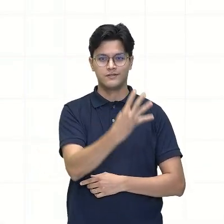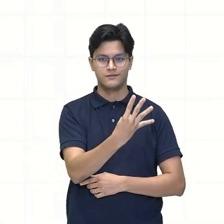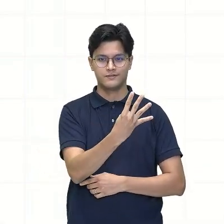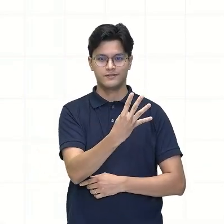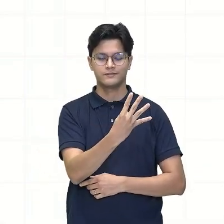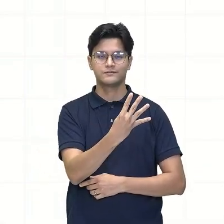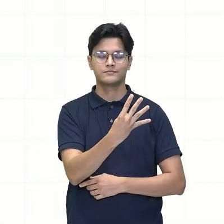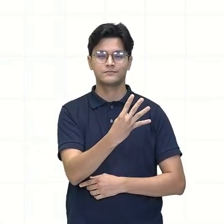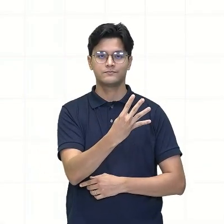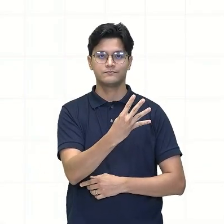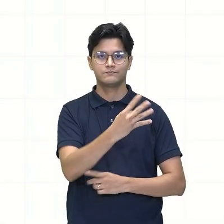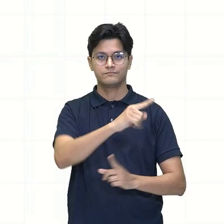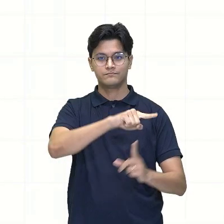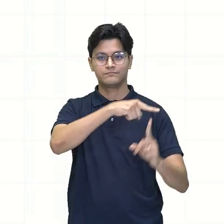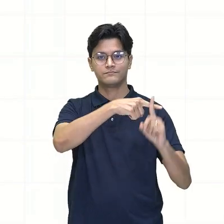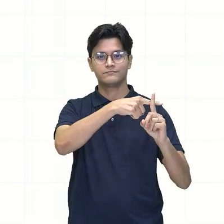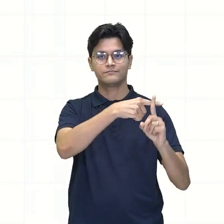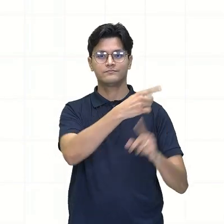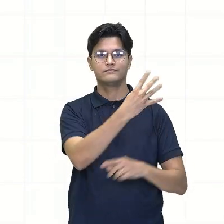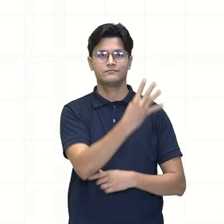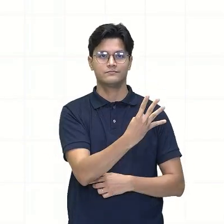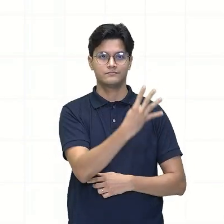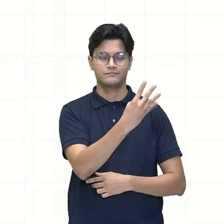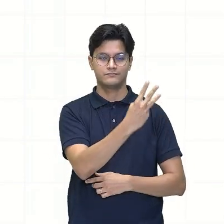80,54 mais